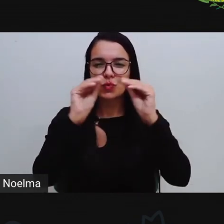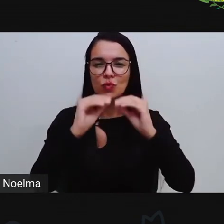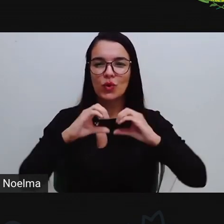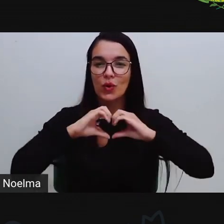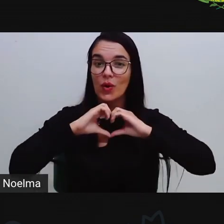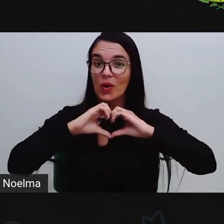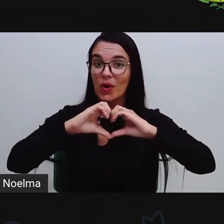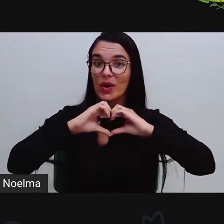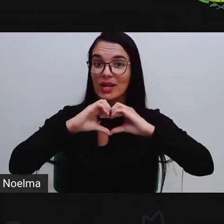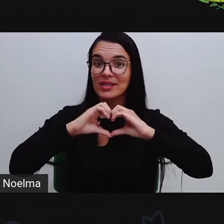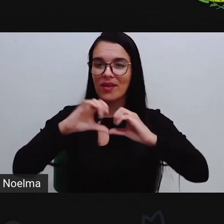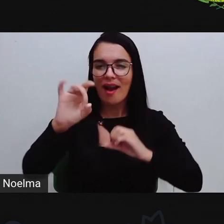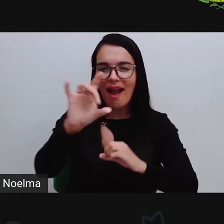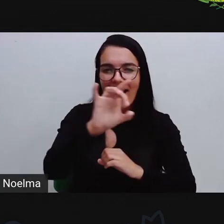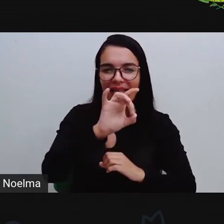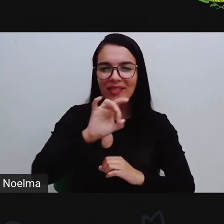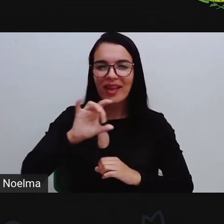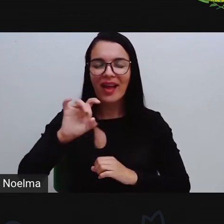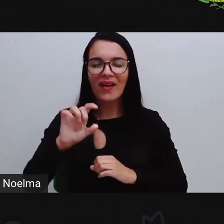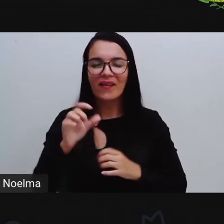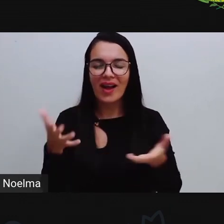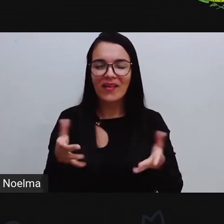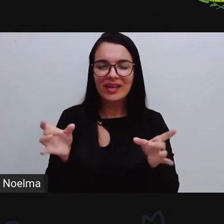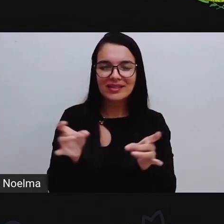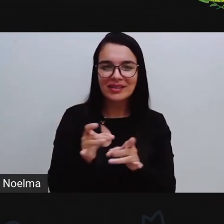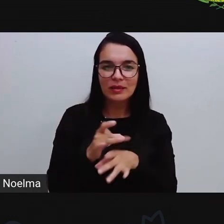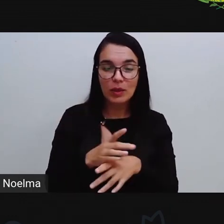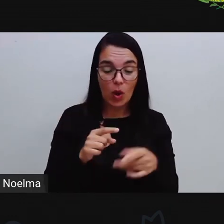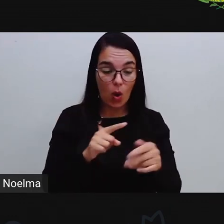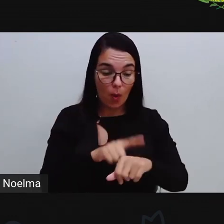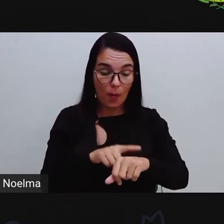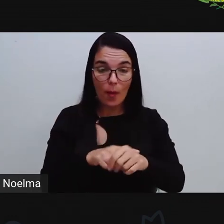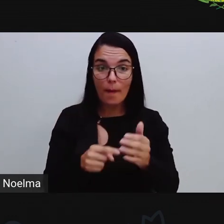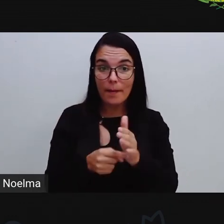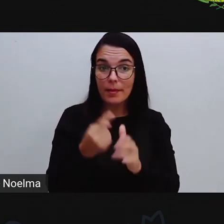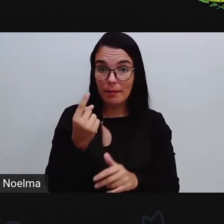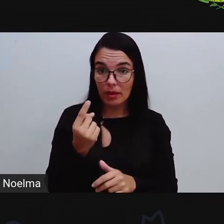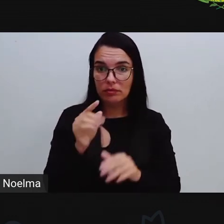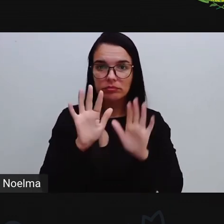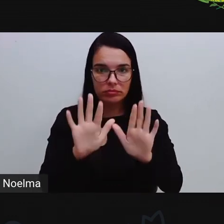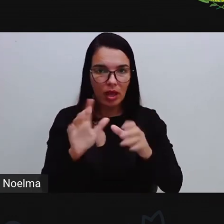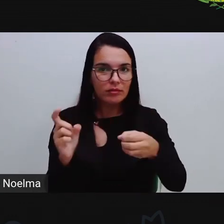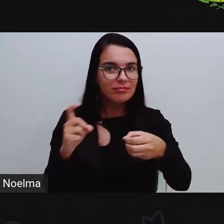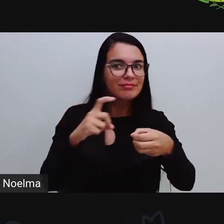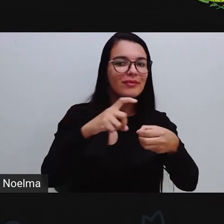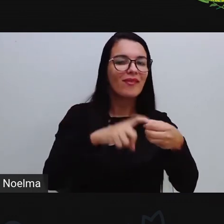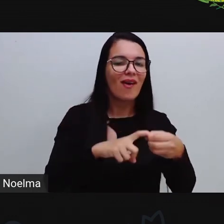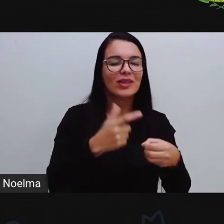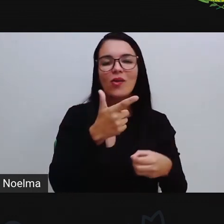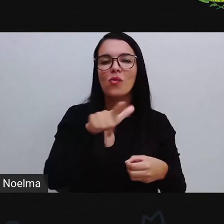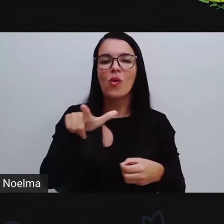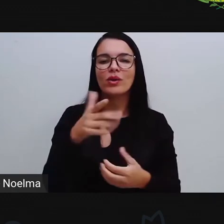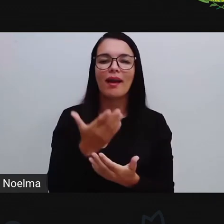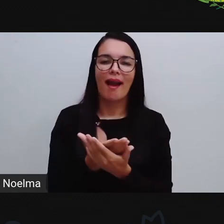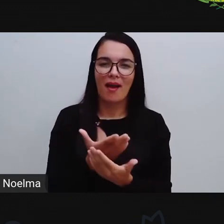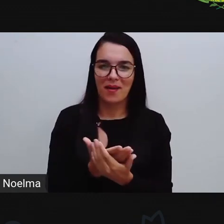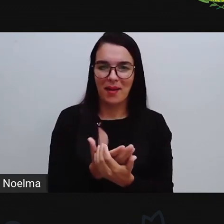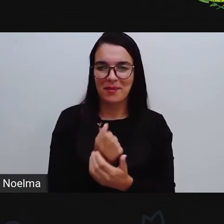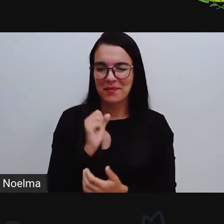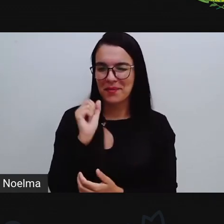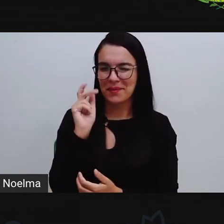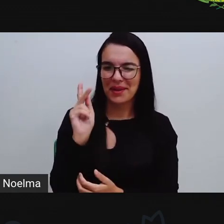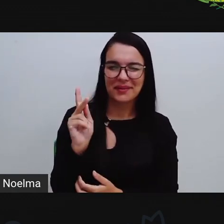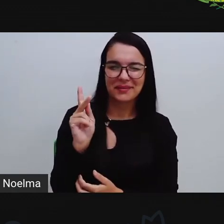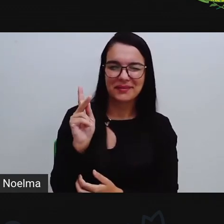enorme no coração de cada um de vocês está encerrando agora o nosso primeiro momento mas daqui a pouquinho a gente bota para